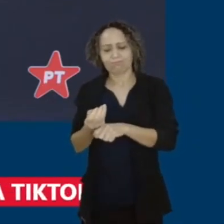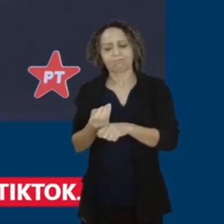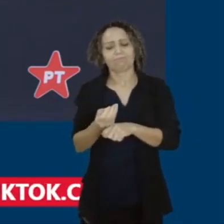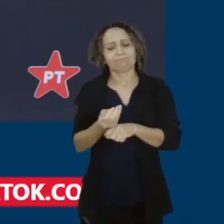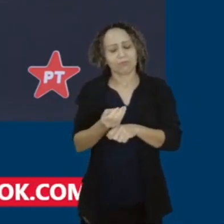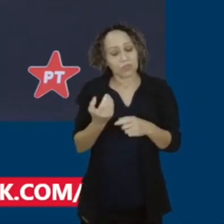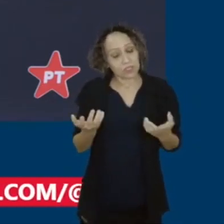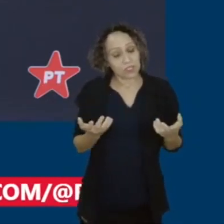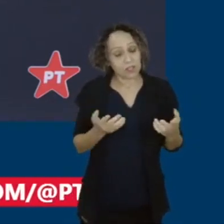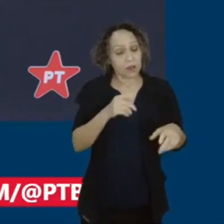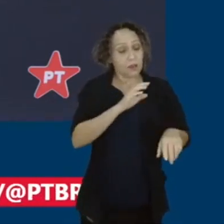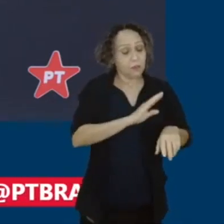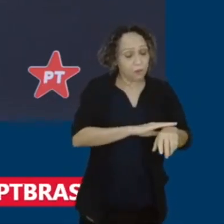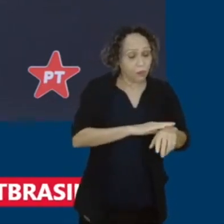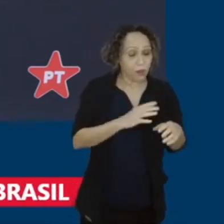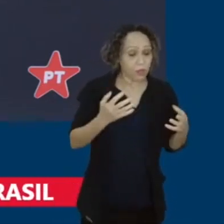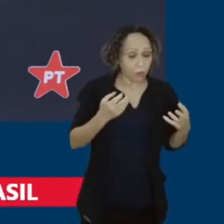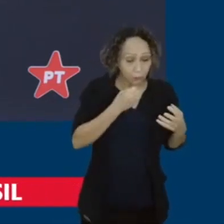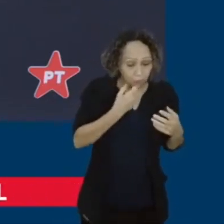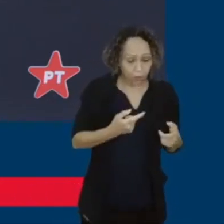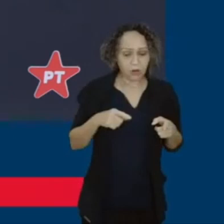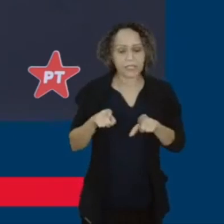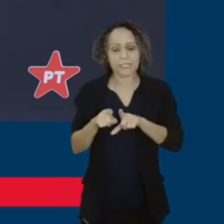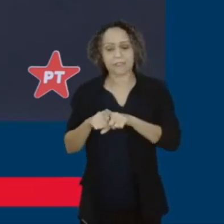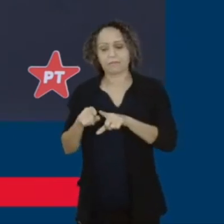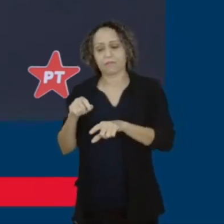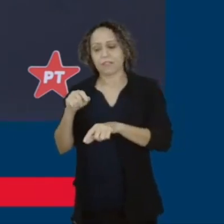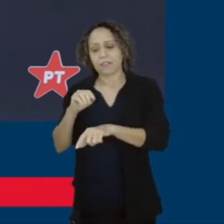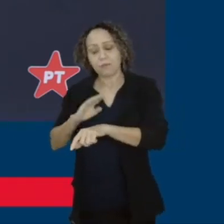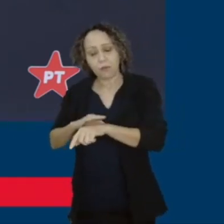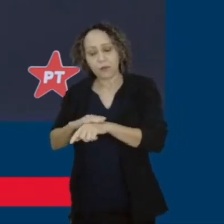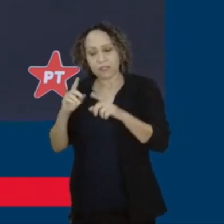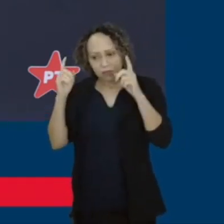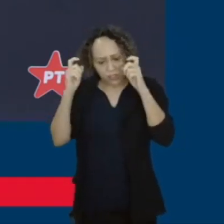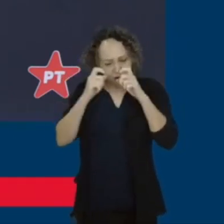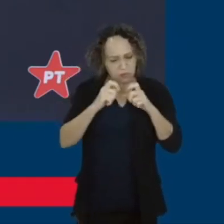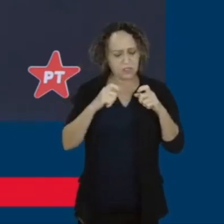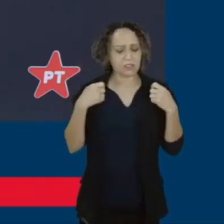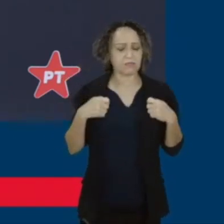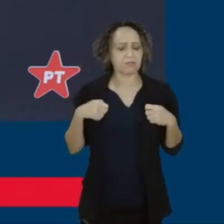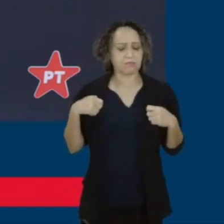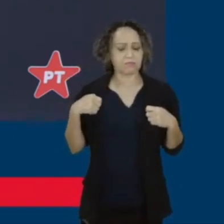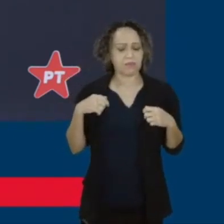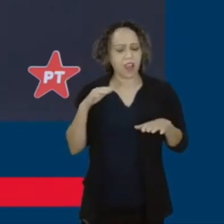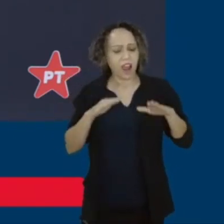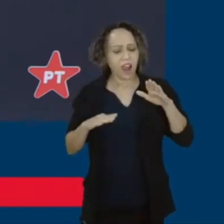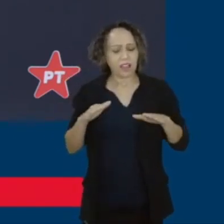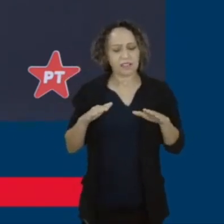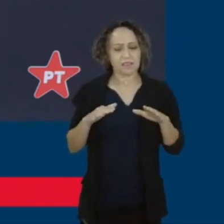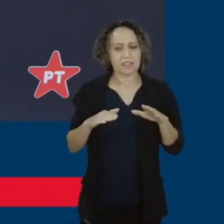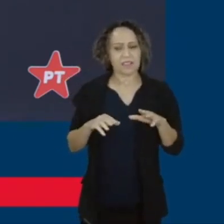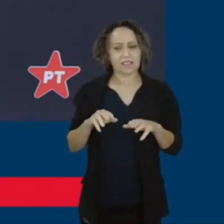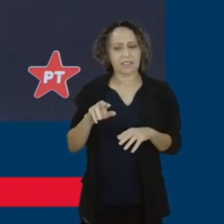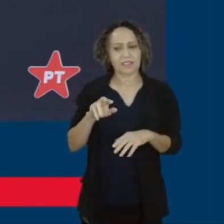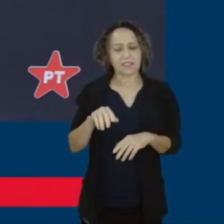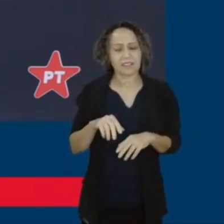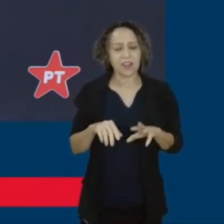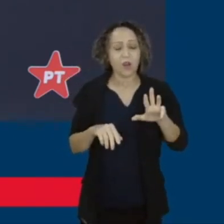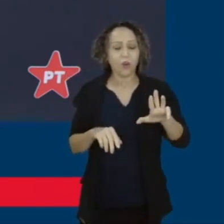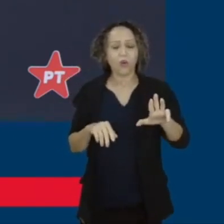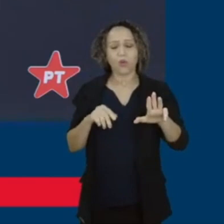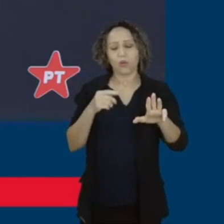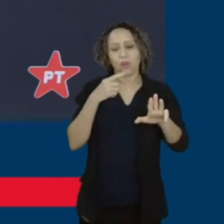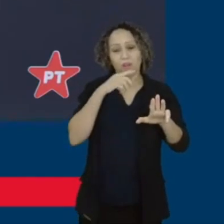parco dos momentos difíceis. Foi o que ele disse. Muitas vezes merecia os puxões de orelha do Requião. Eu sempre fui um